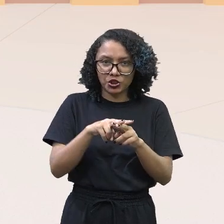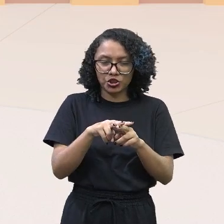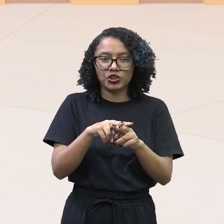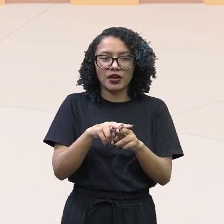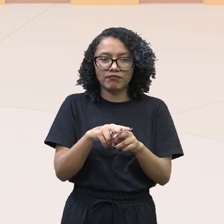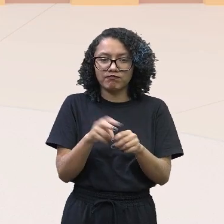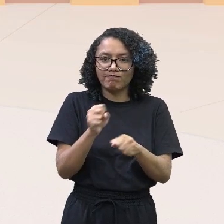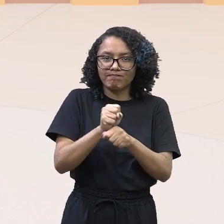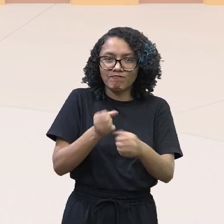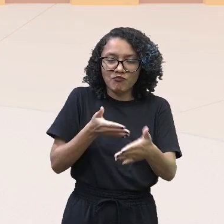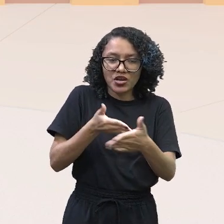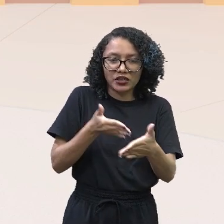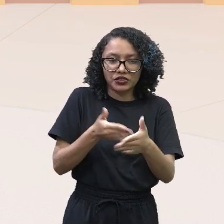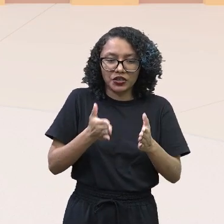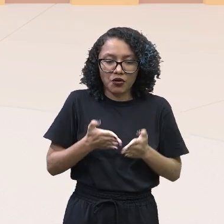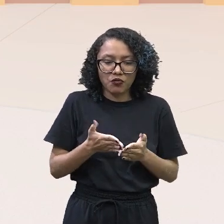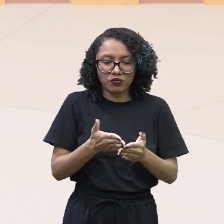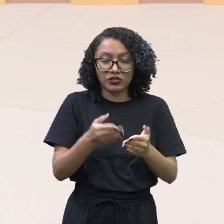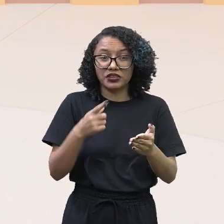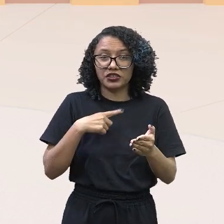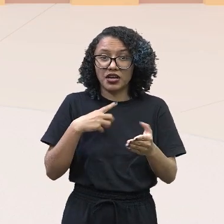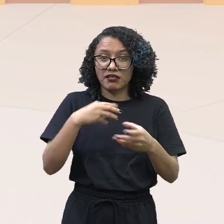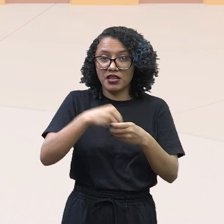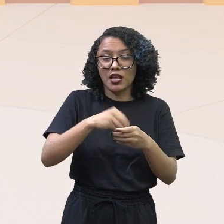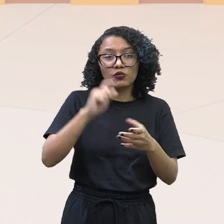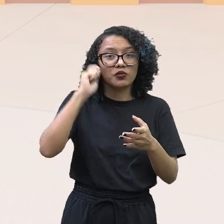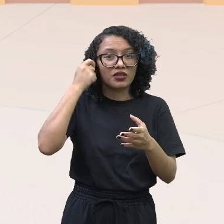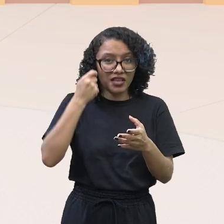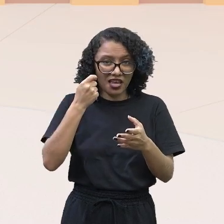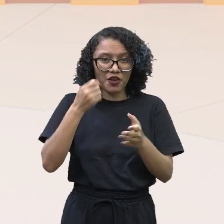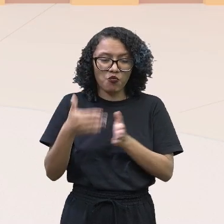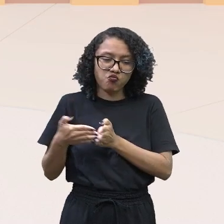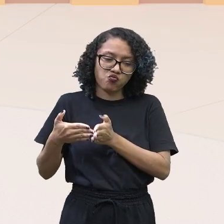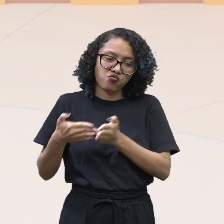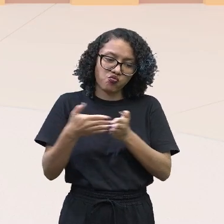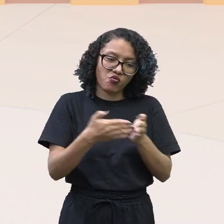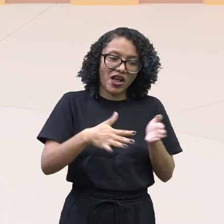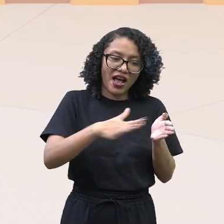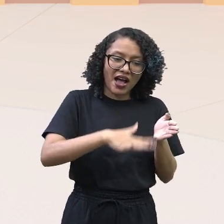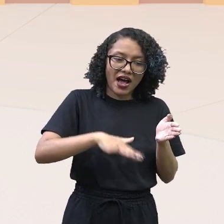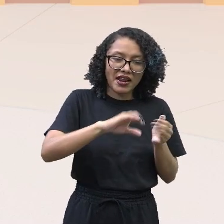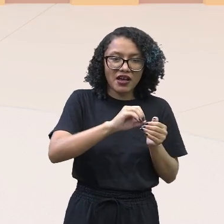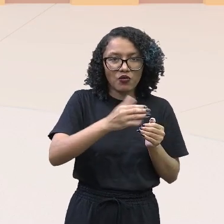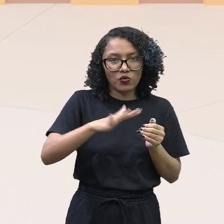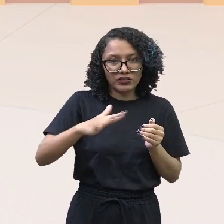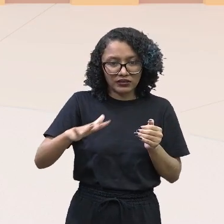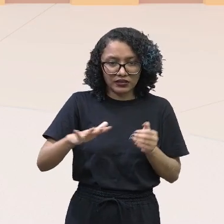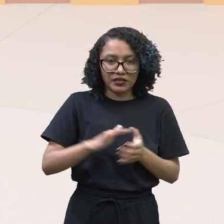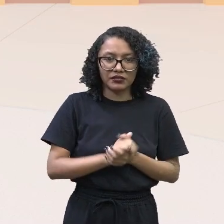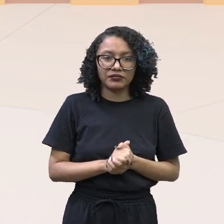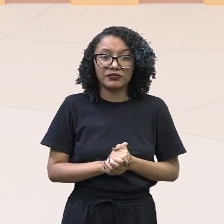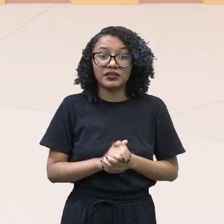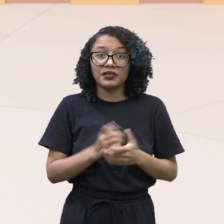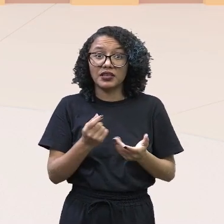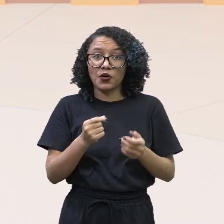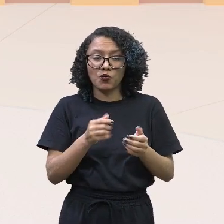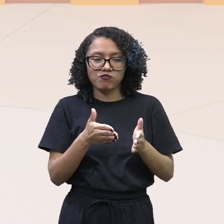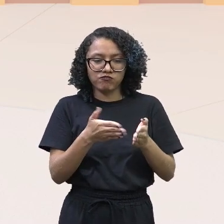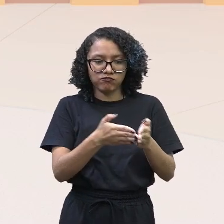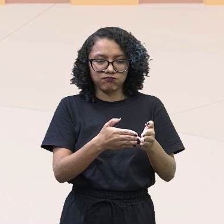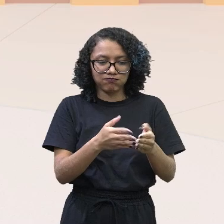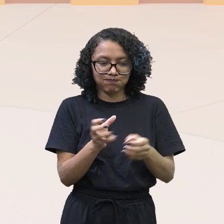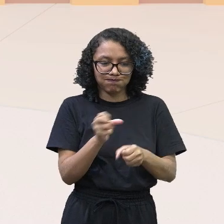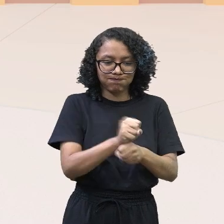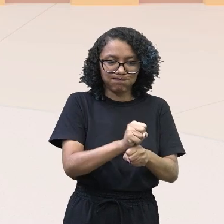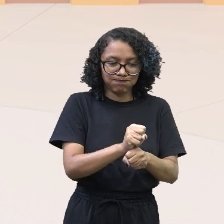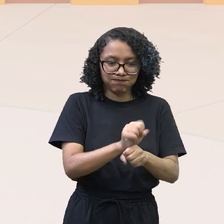que transportavam os escravizados pelo Atlântico Sul. Assim que o barco fosse capturado, os